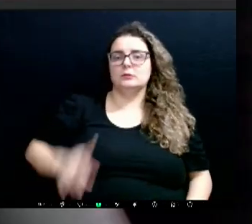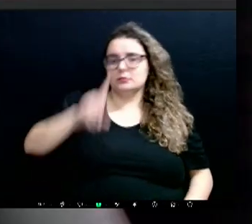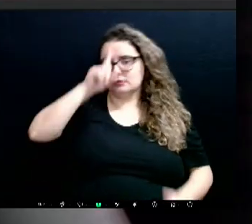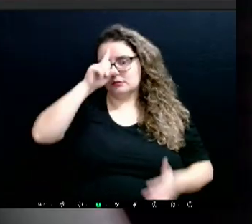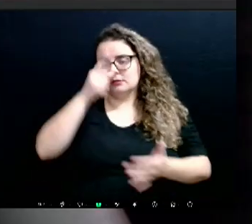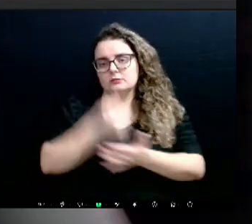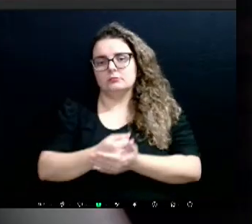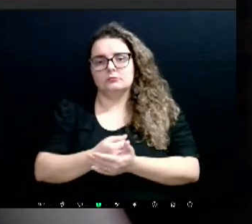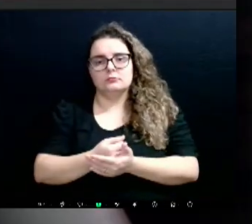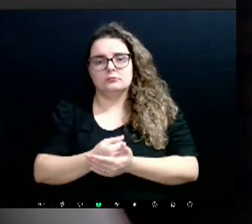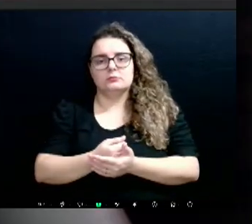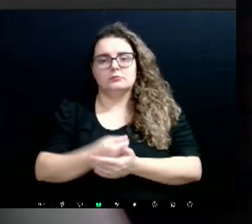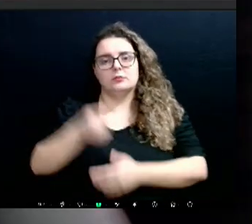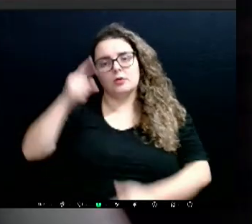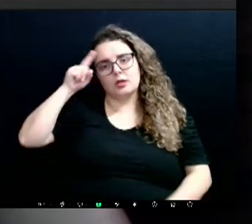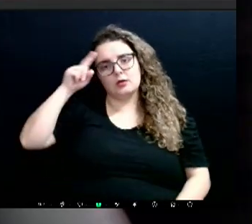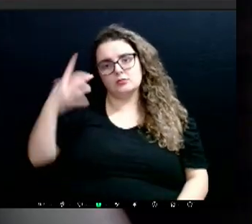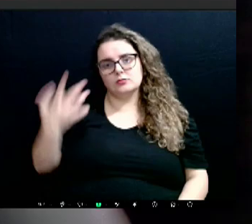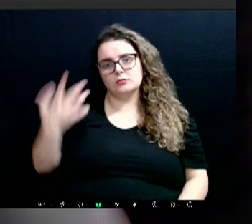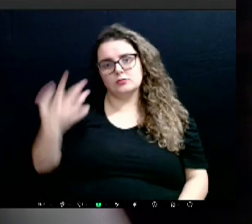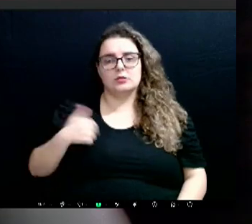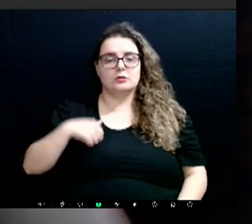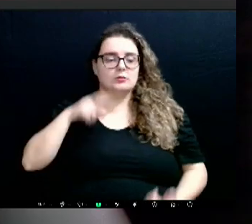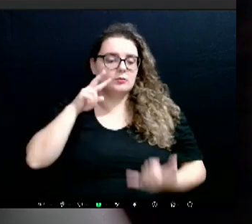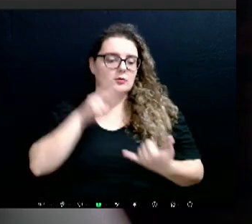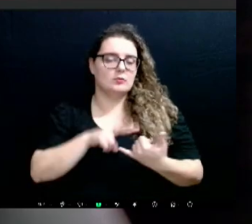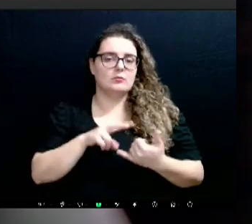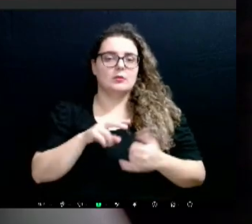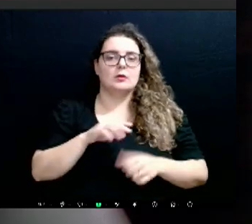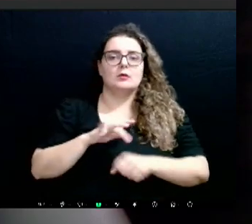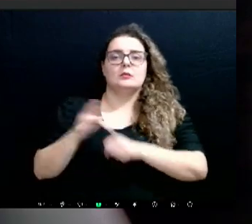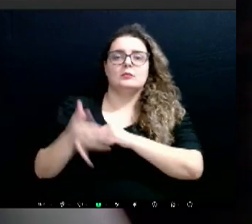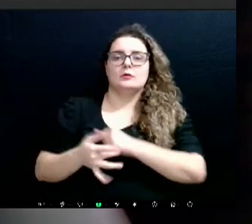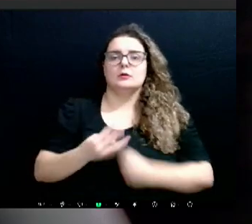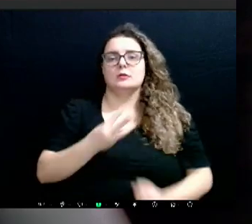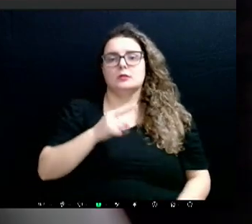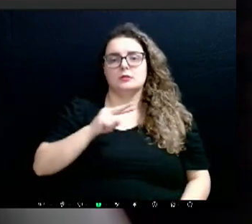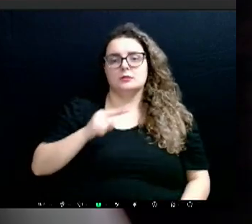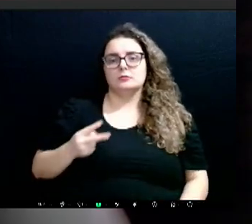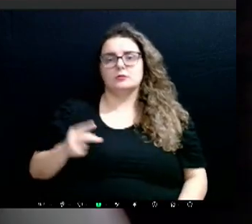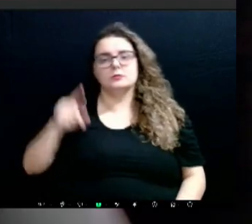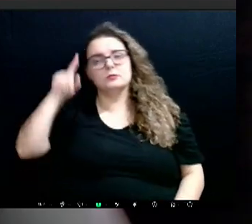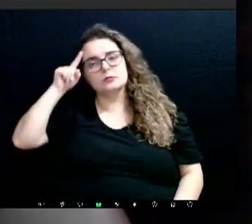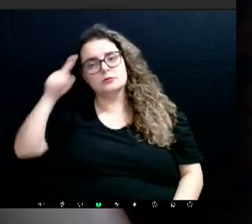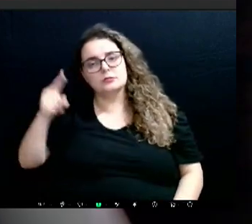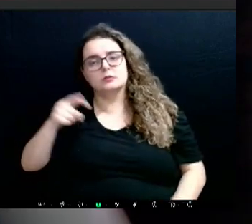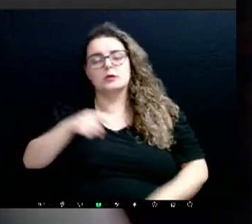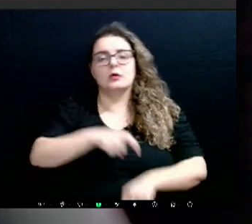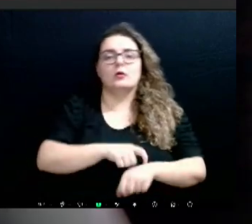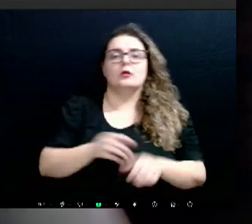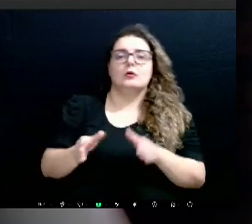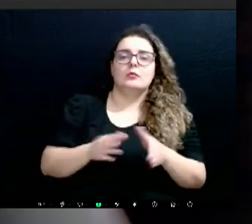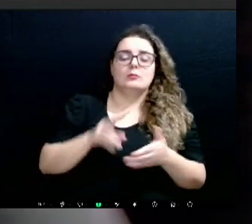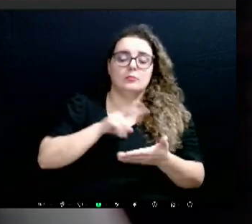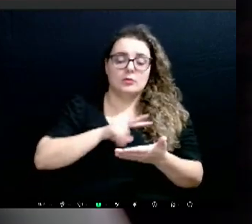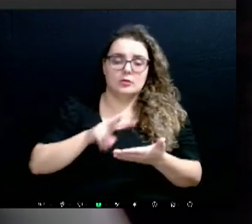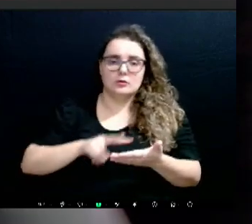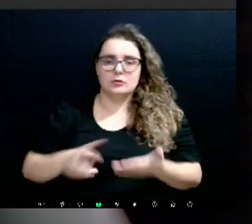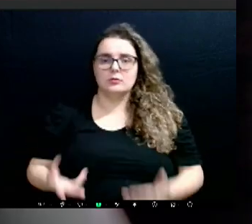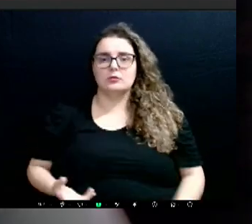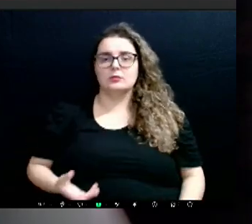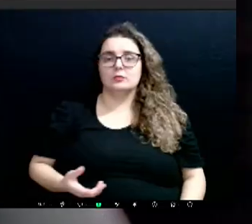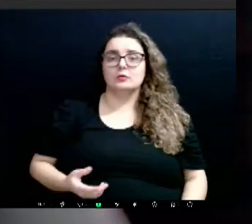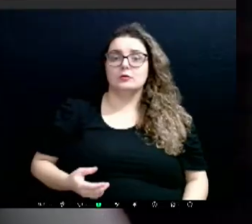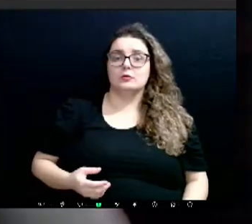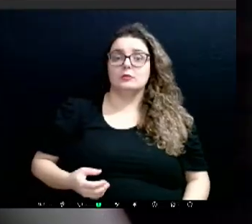durante o dia, eu vou olhar as redes sociais 3 vezes ao dia. O período que você vai estar olhando, coloca até um